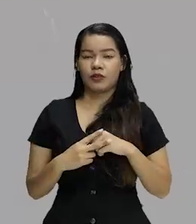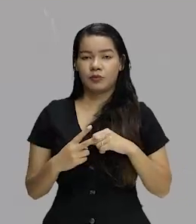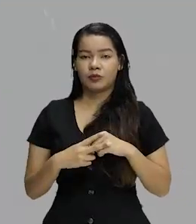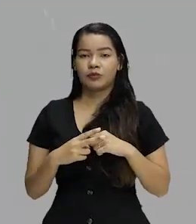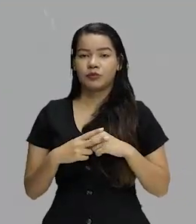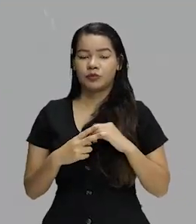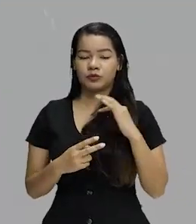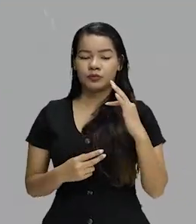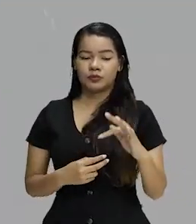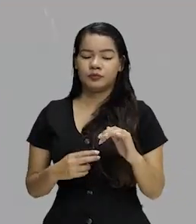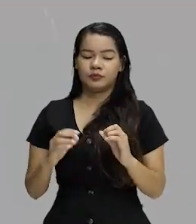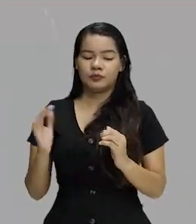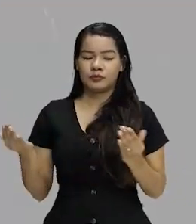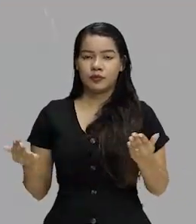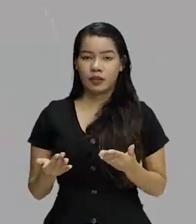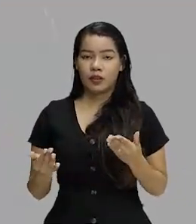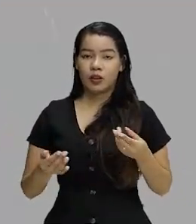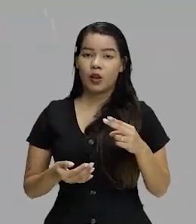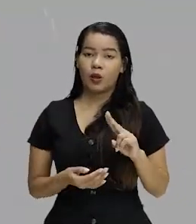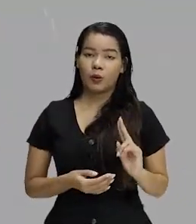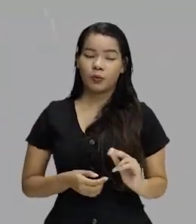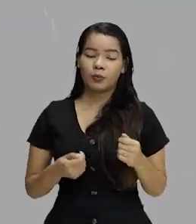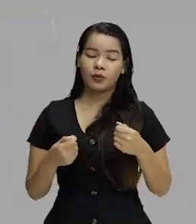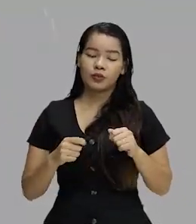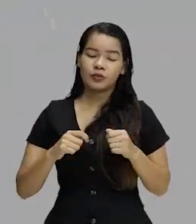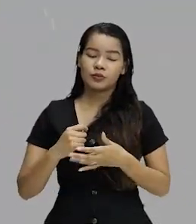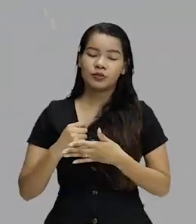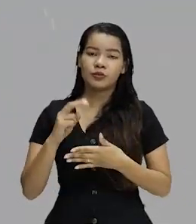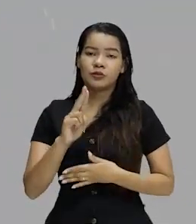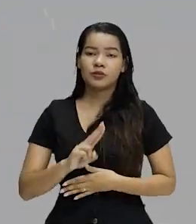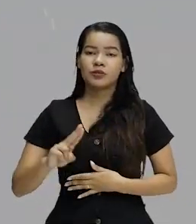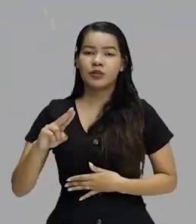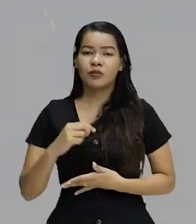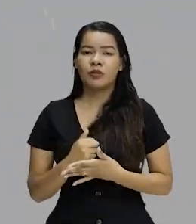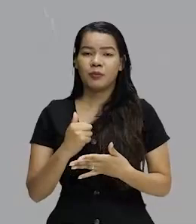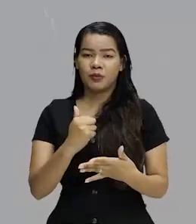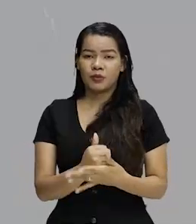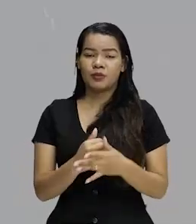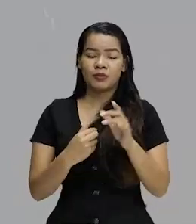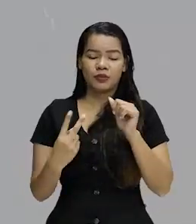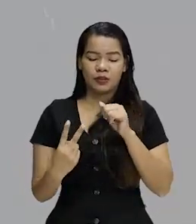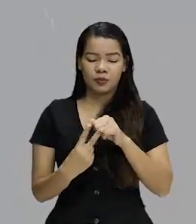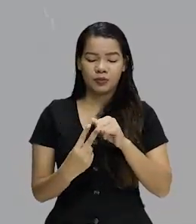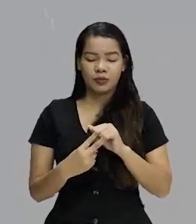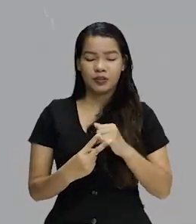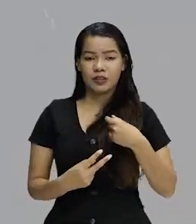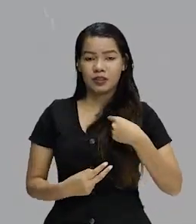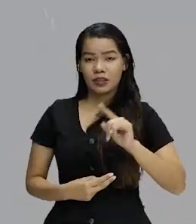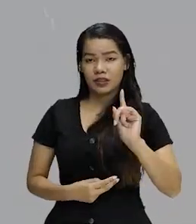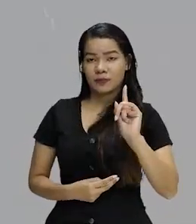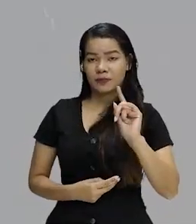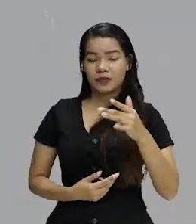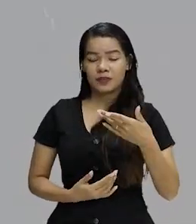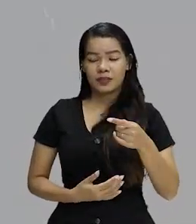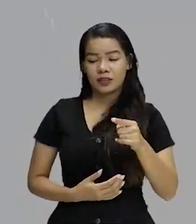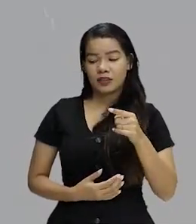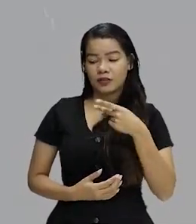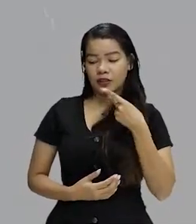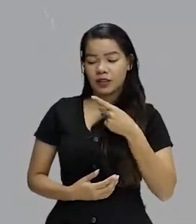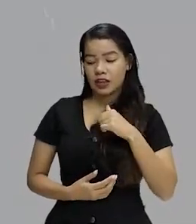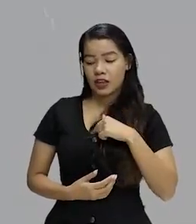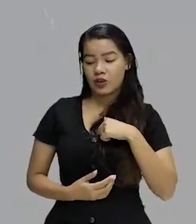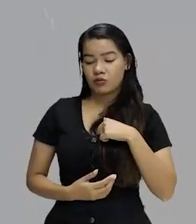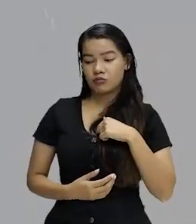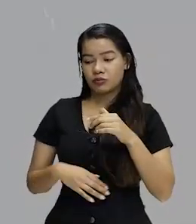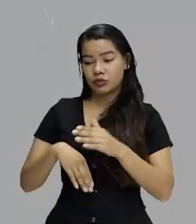usar o apoio, o auxílio do verbo ir. Então, você diz, eu jogarei amanhã. I will